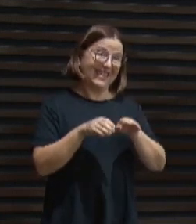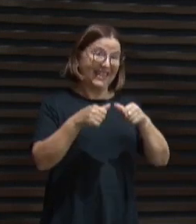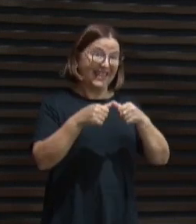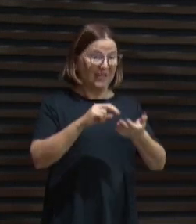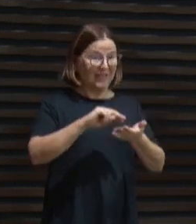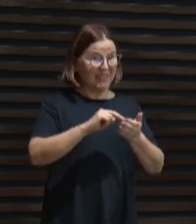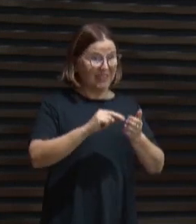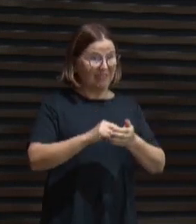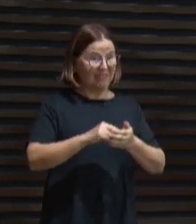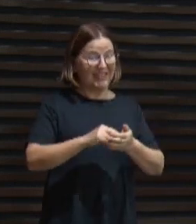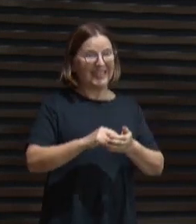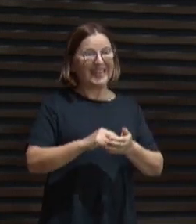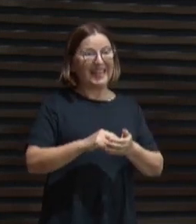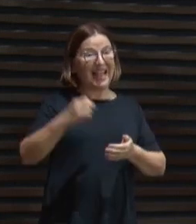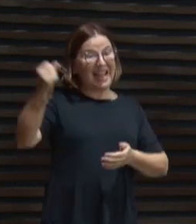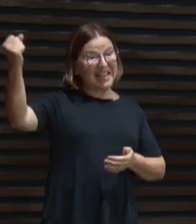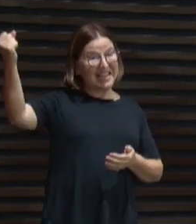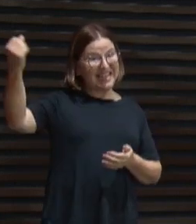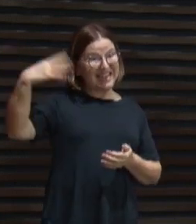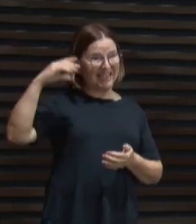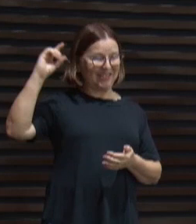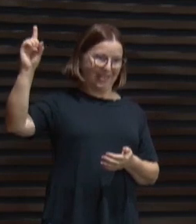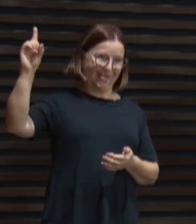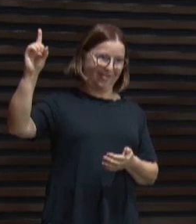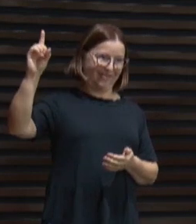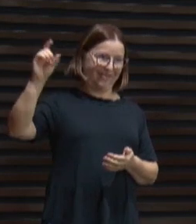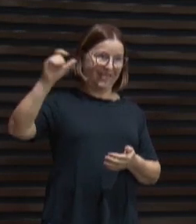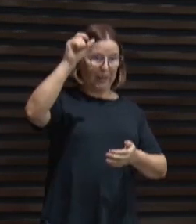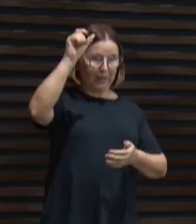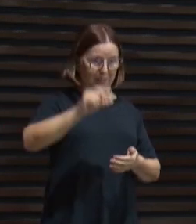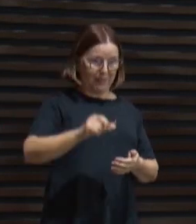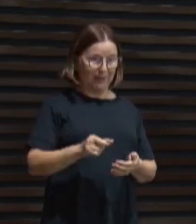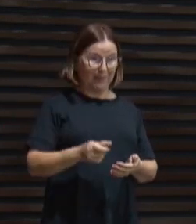Ele recebe, mas ele não pode